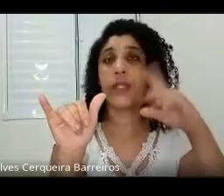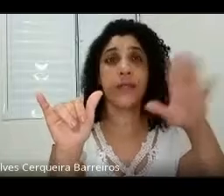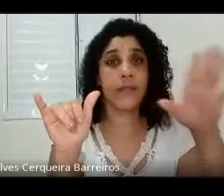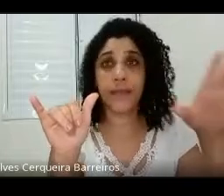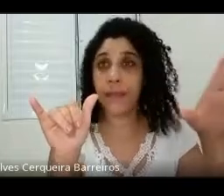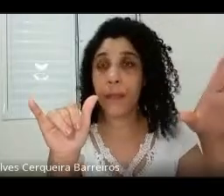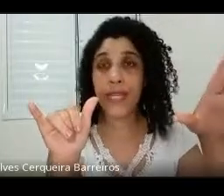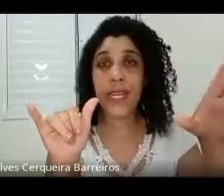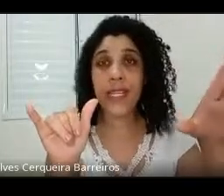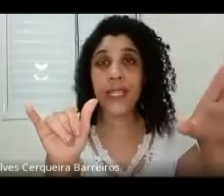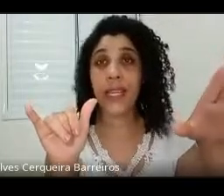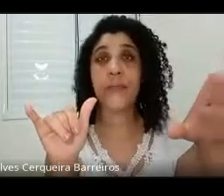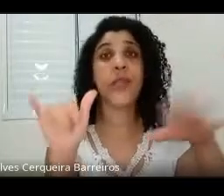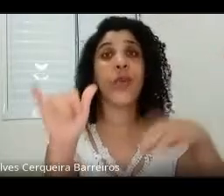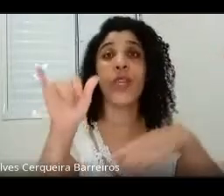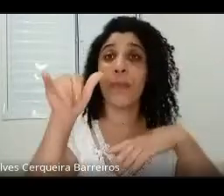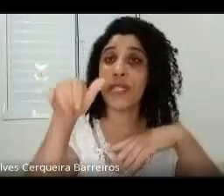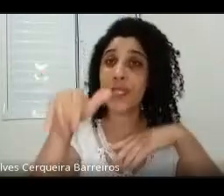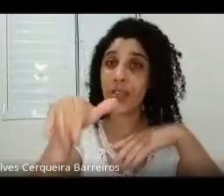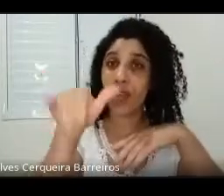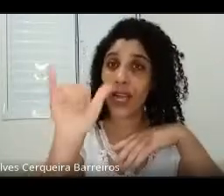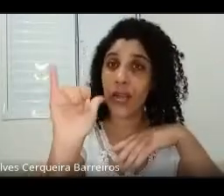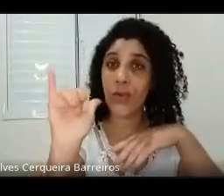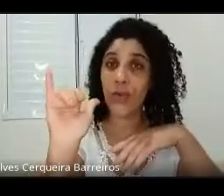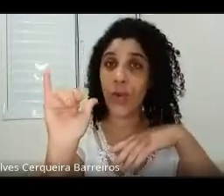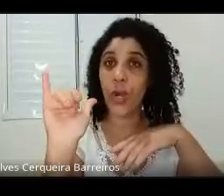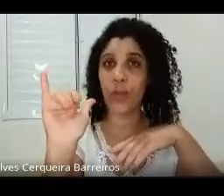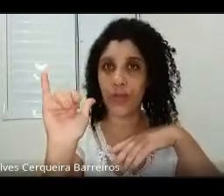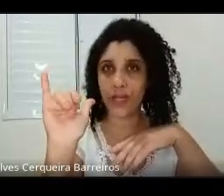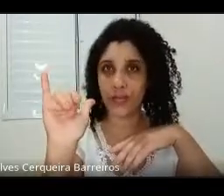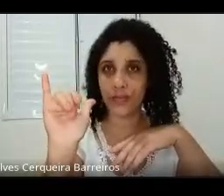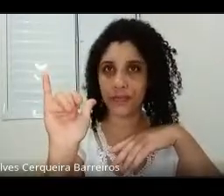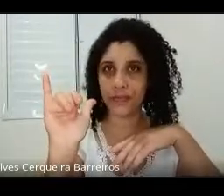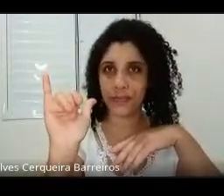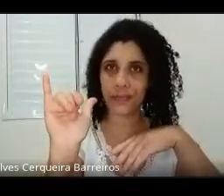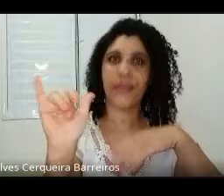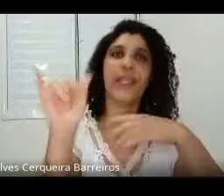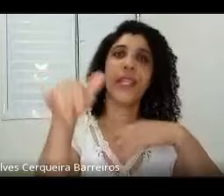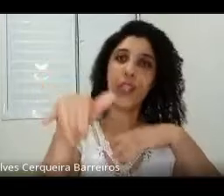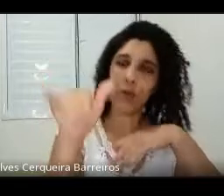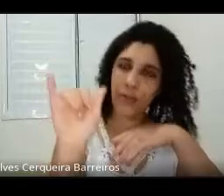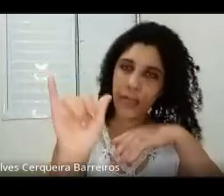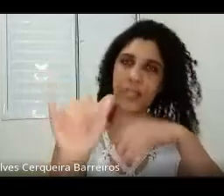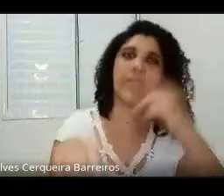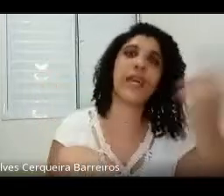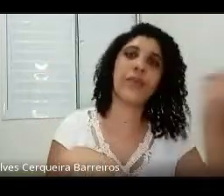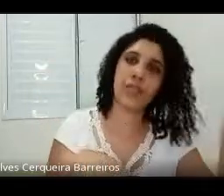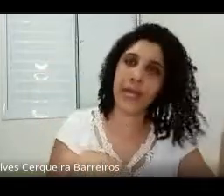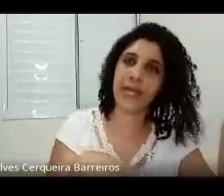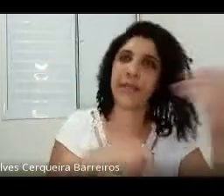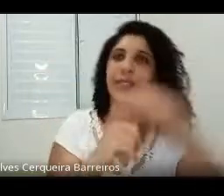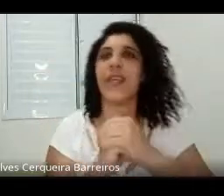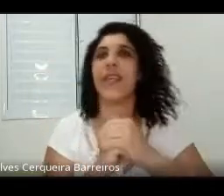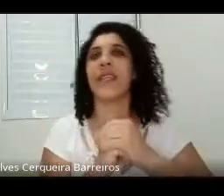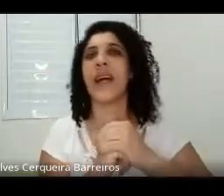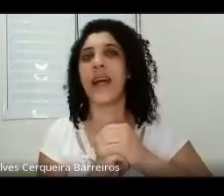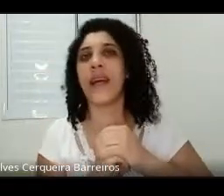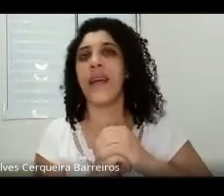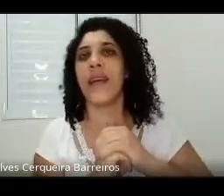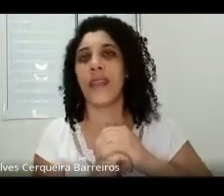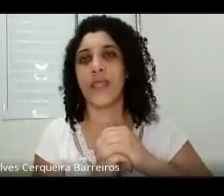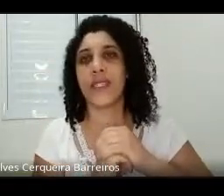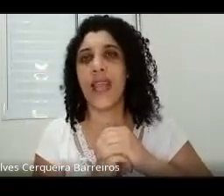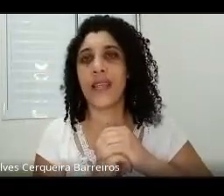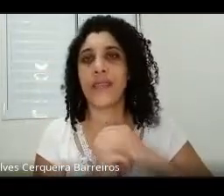Y. Para ser a letra Y, eu ainda preciso colocar o movimento. E o movimento é um dos parâmetros